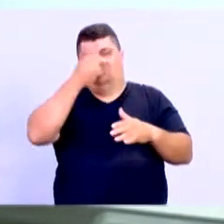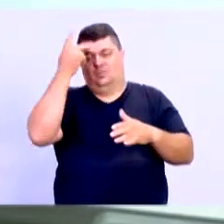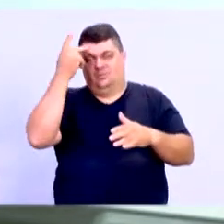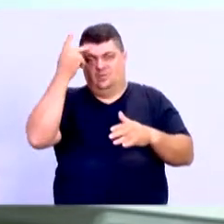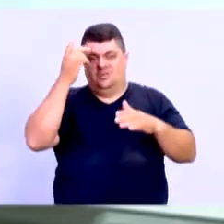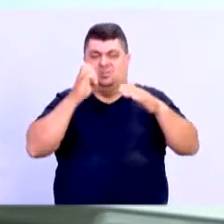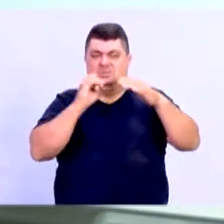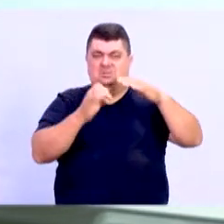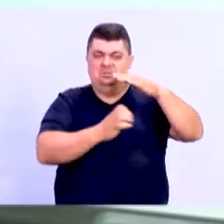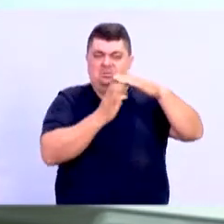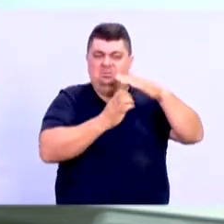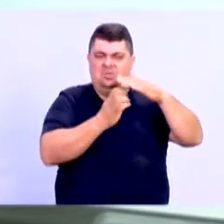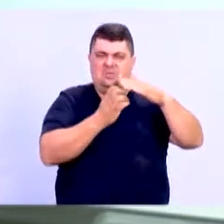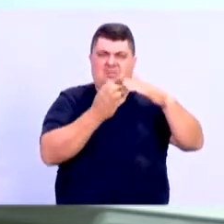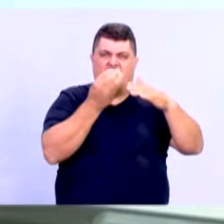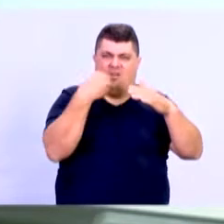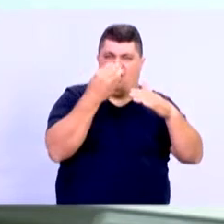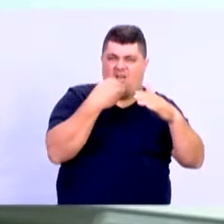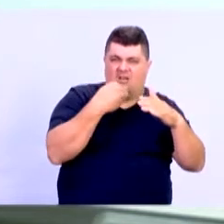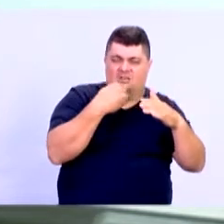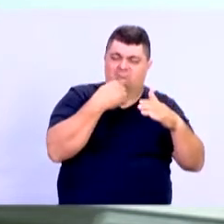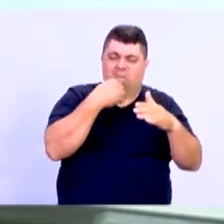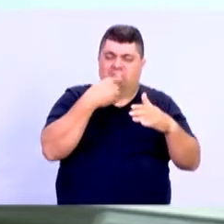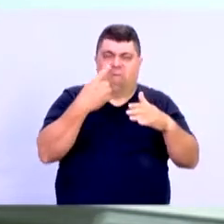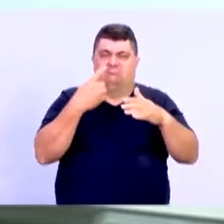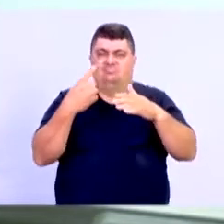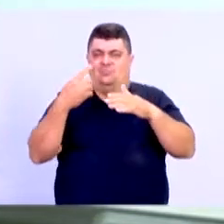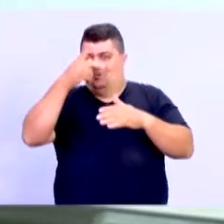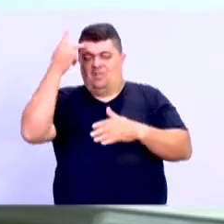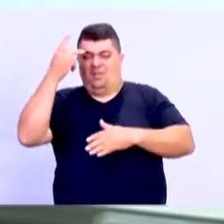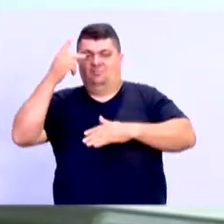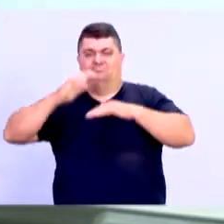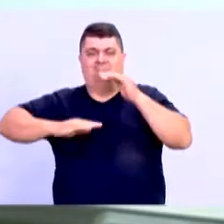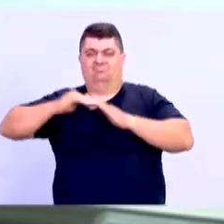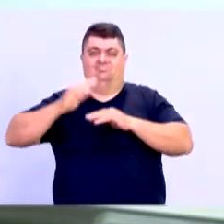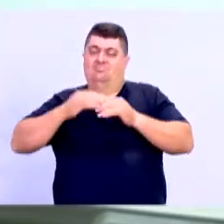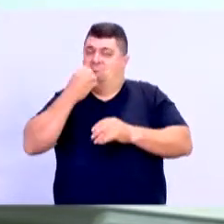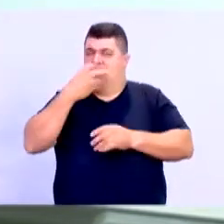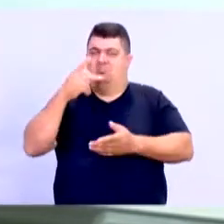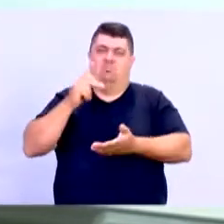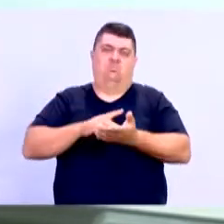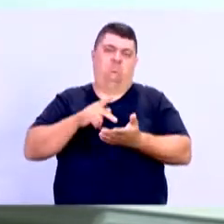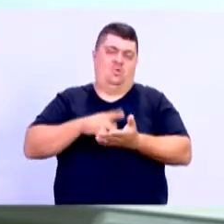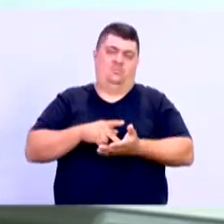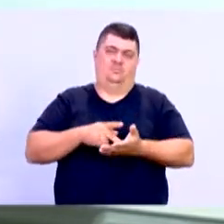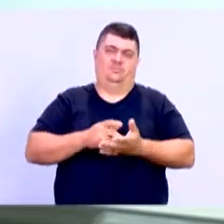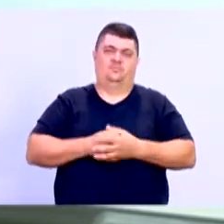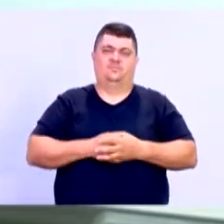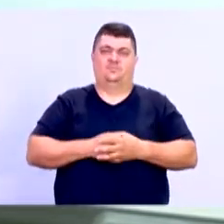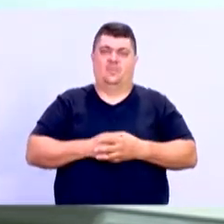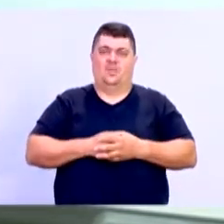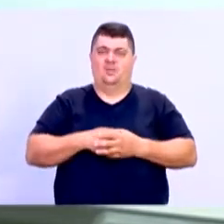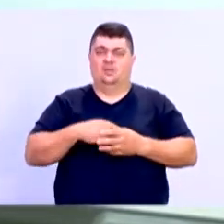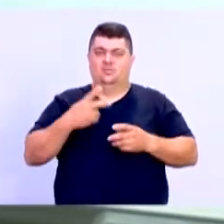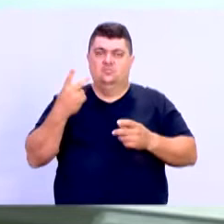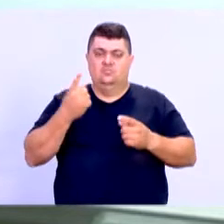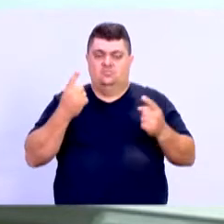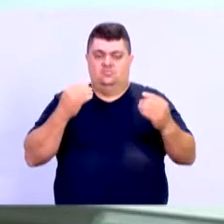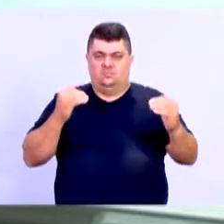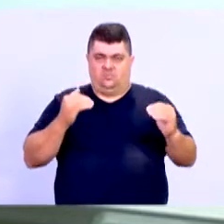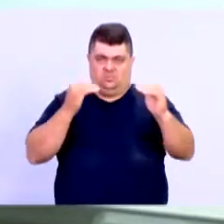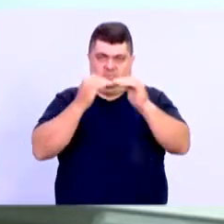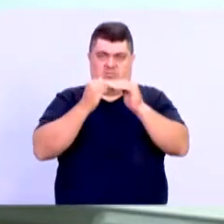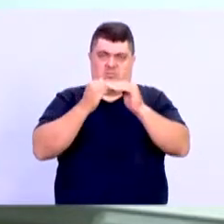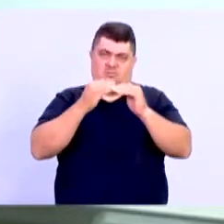excelente, se eu não sou uma organização competente, eu não consigo ter pessoas competentes. Com o tempo, elas acabam